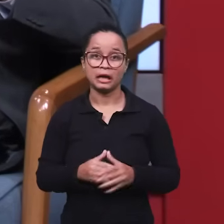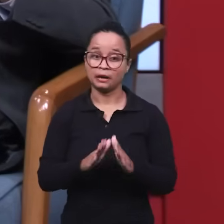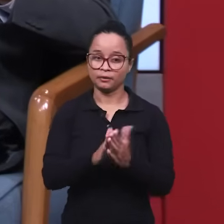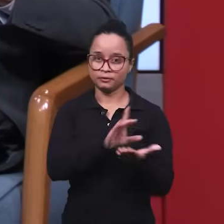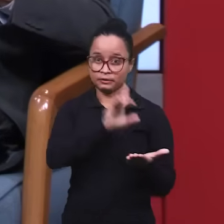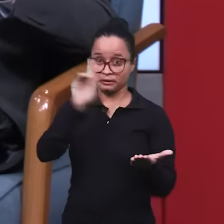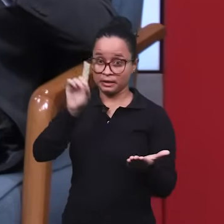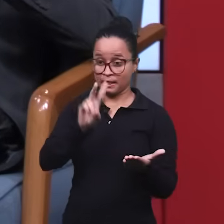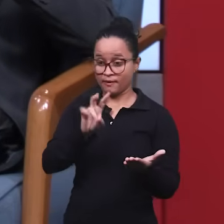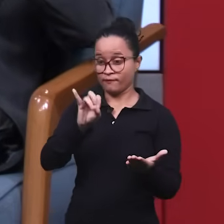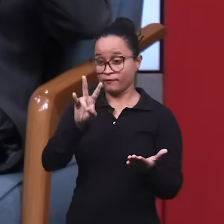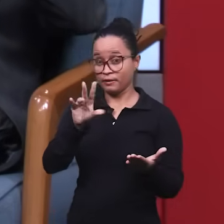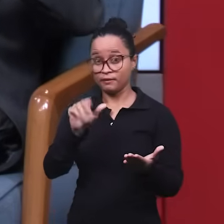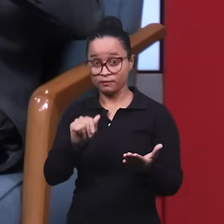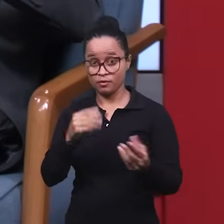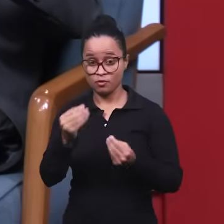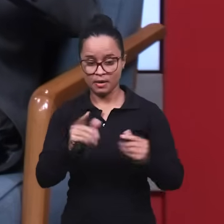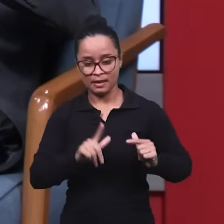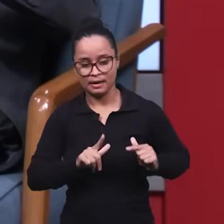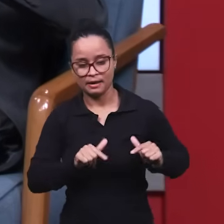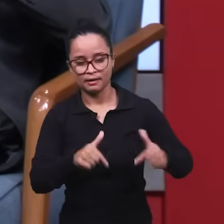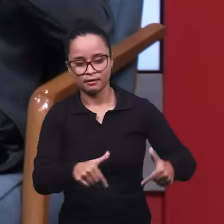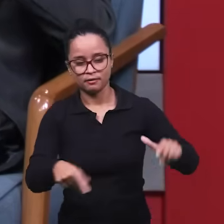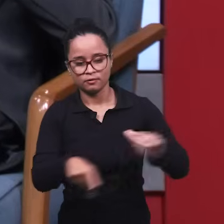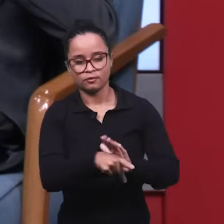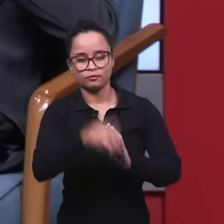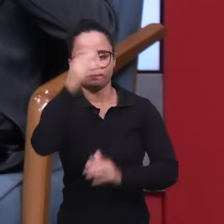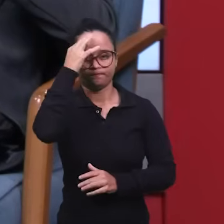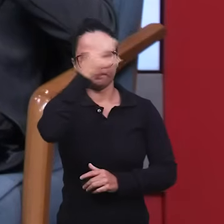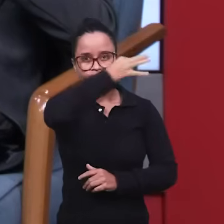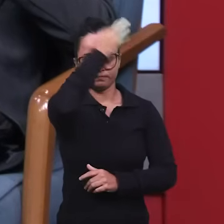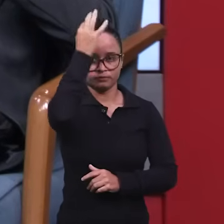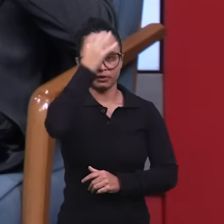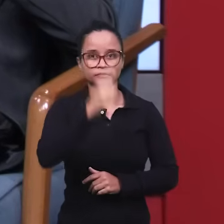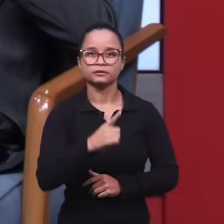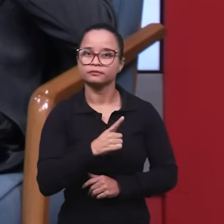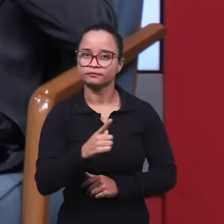palavra é viva quando ela sofre a ação do Espírito Santo.